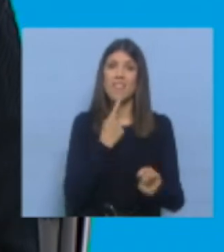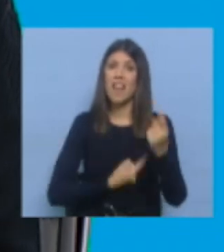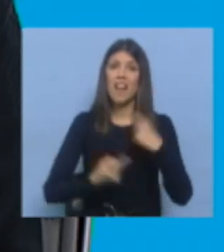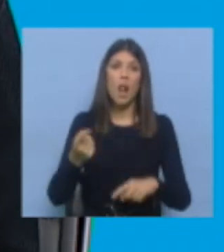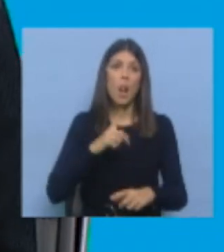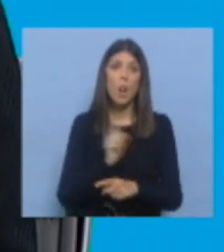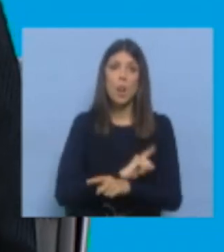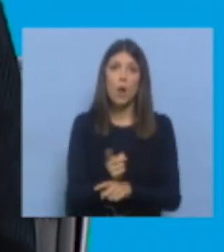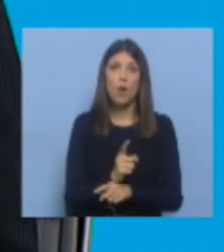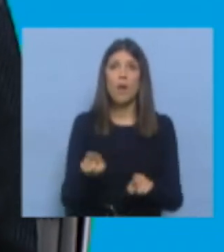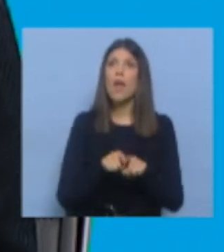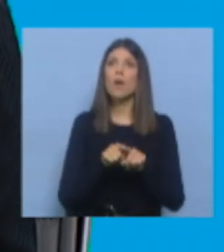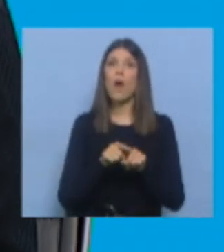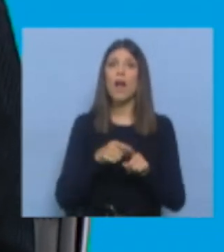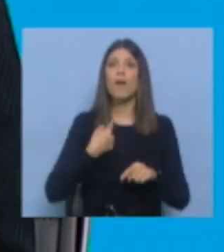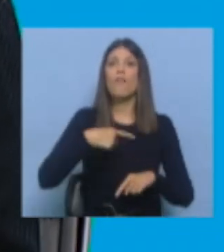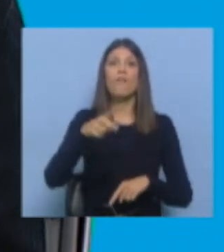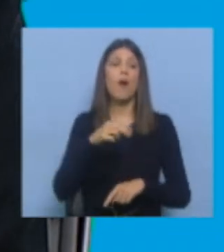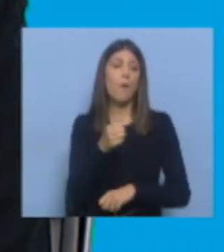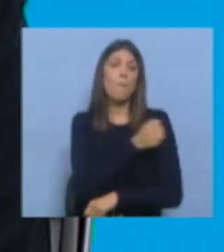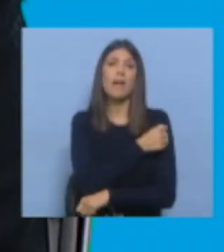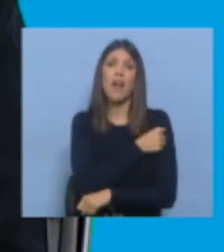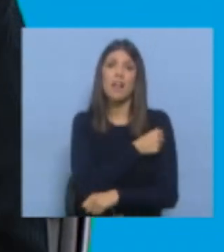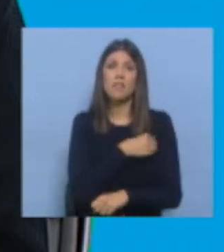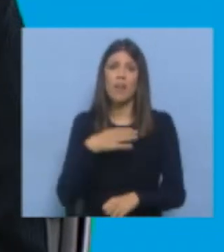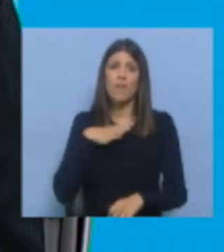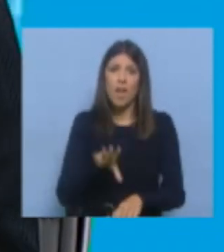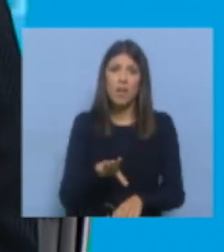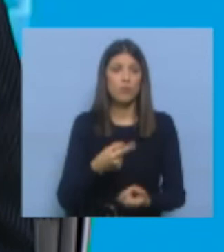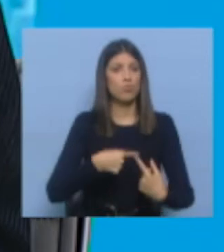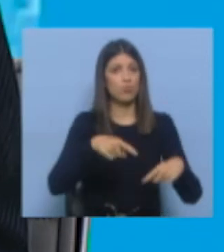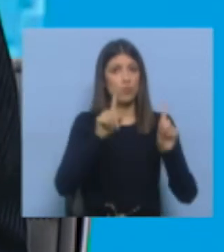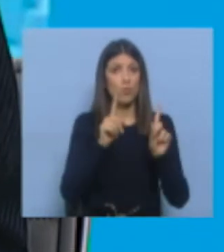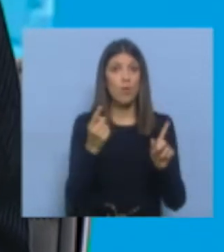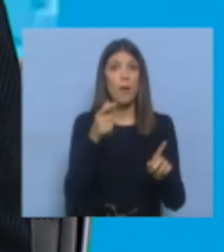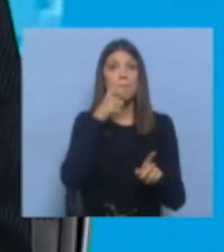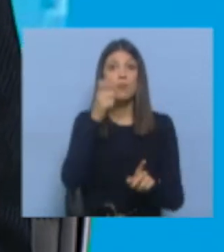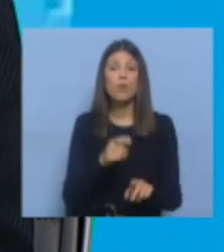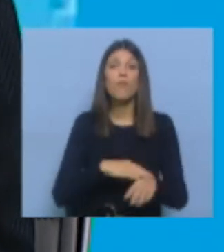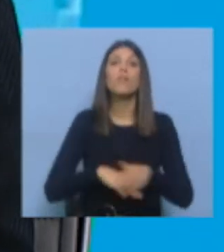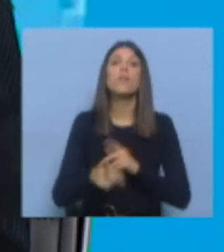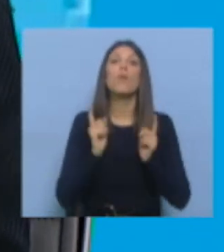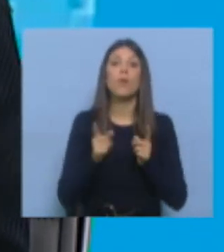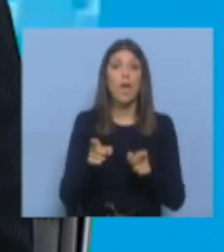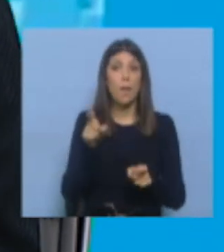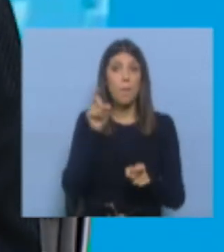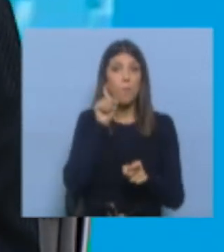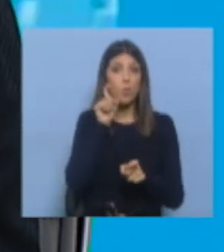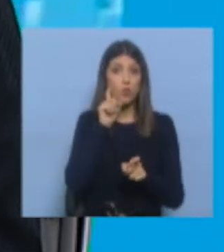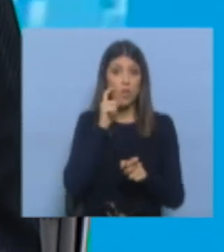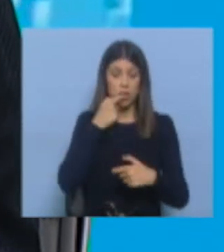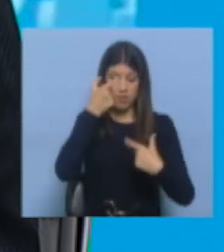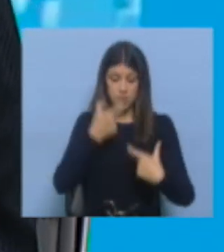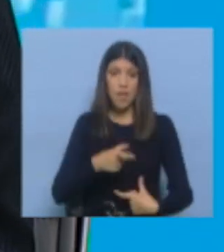de férias para casa. As pessoas estão a proteger-se e a proteger os outros. E é importante, por exemplo,